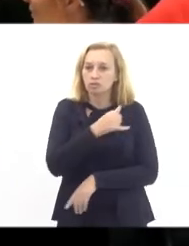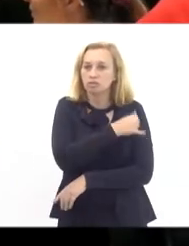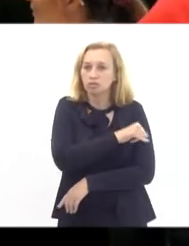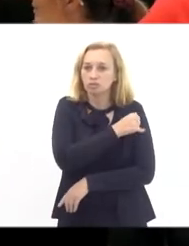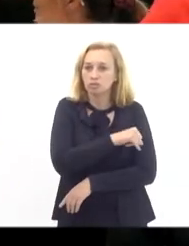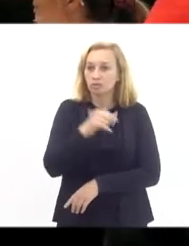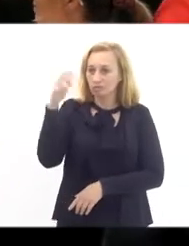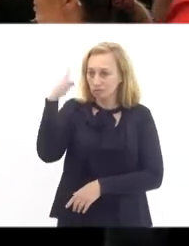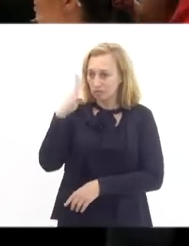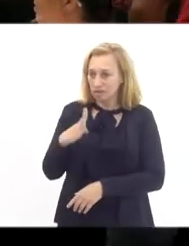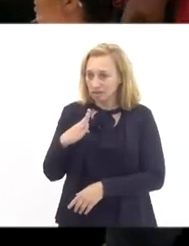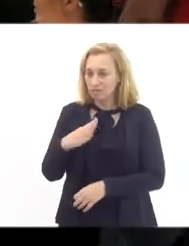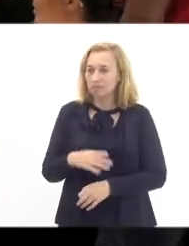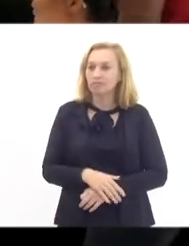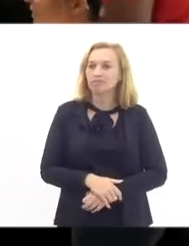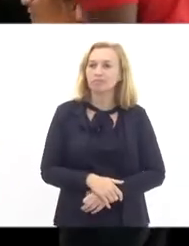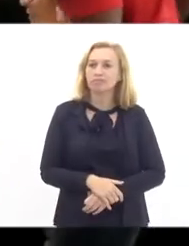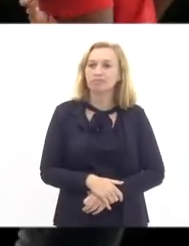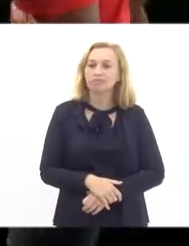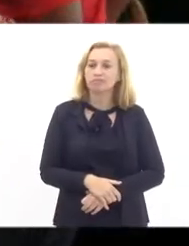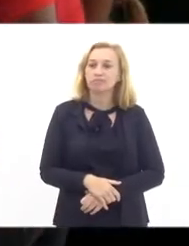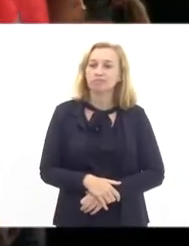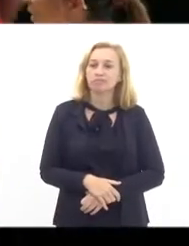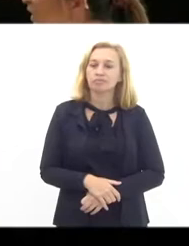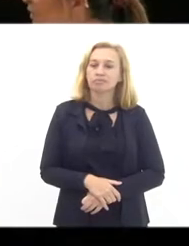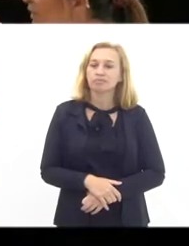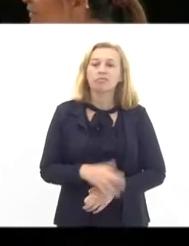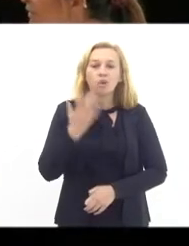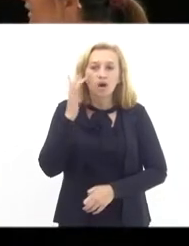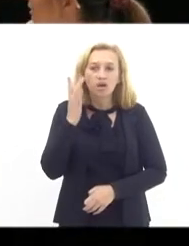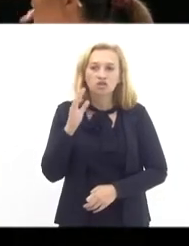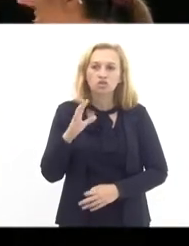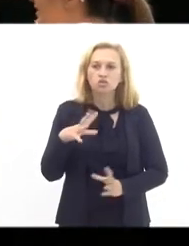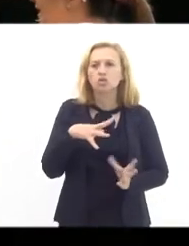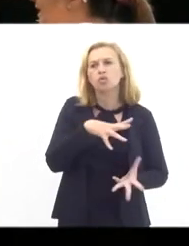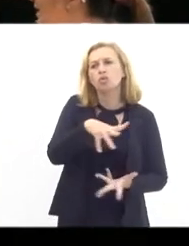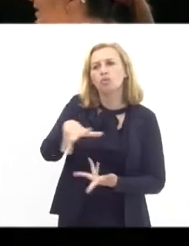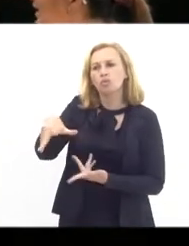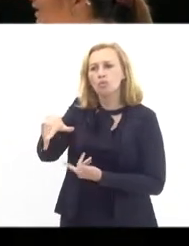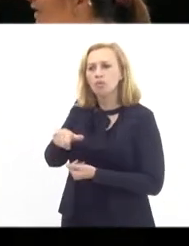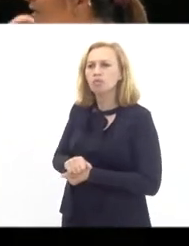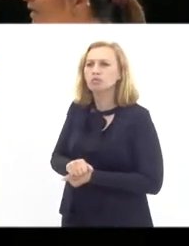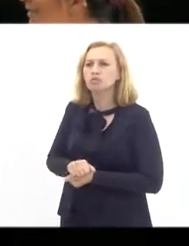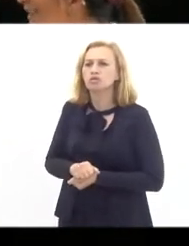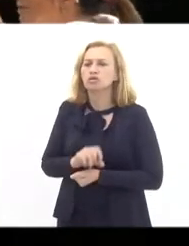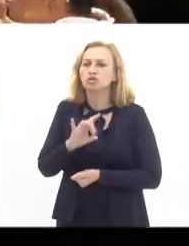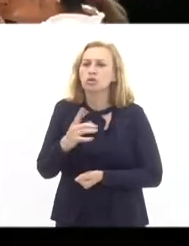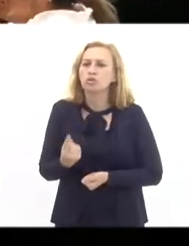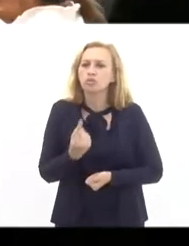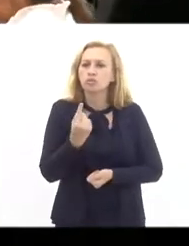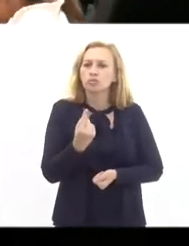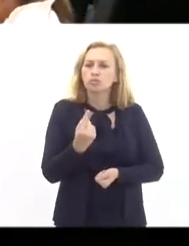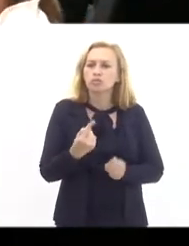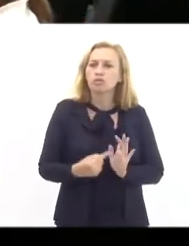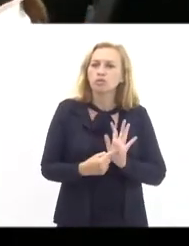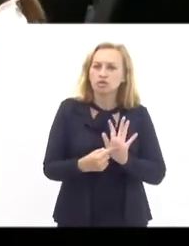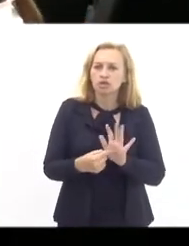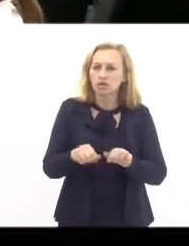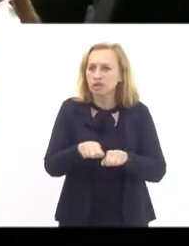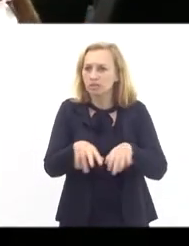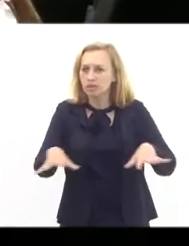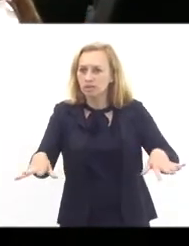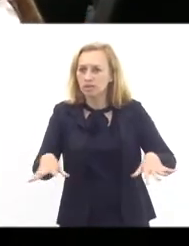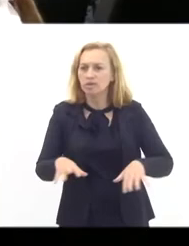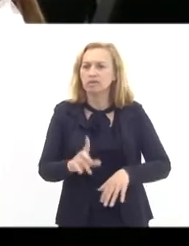do Brasil, sou do mundo. Eu acho que o mundo é uma coisa só, foi provado aí com a pandemia,